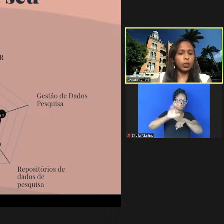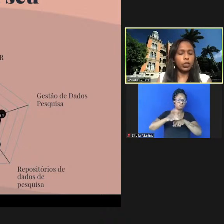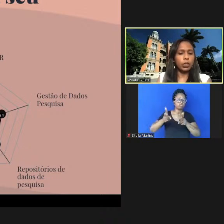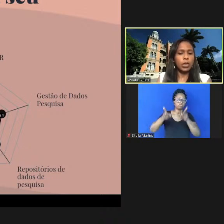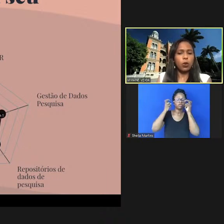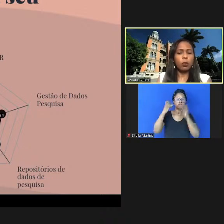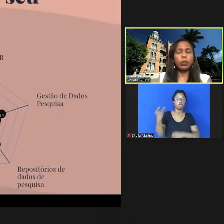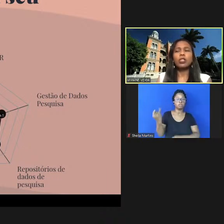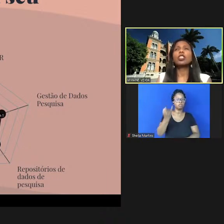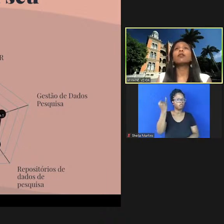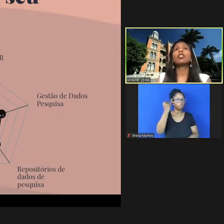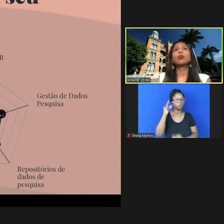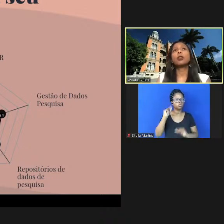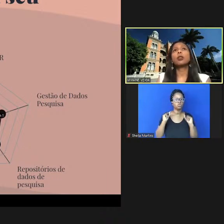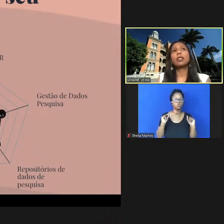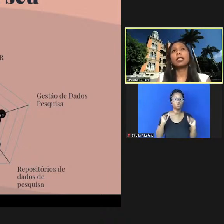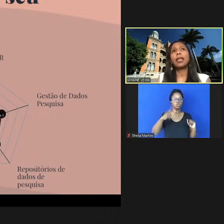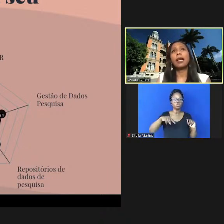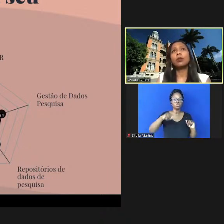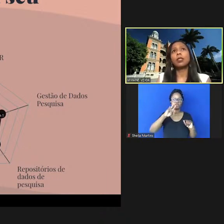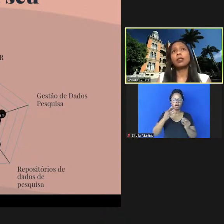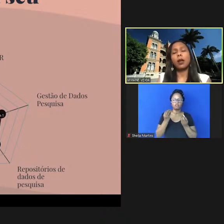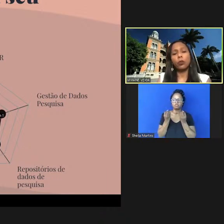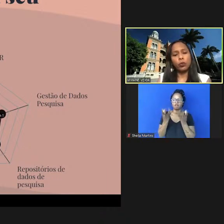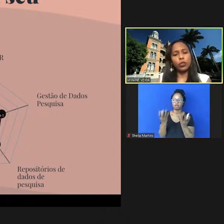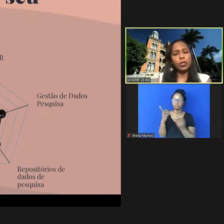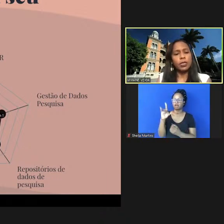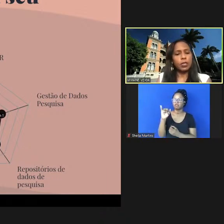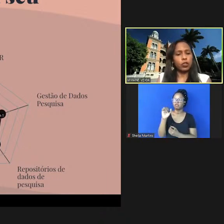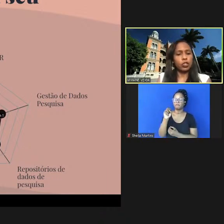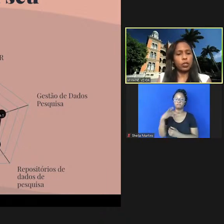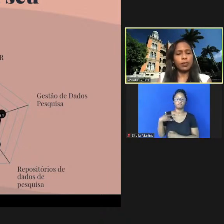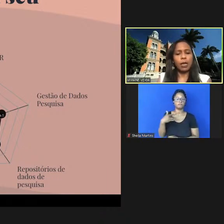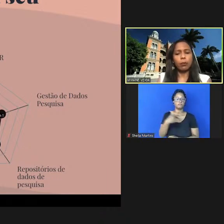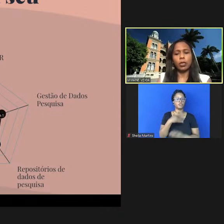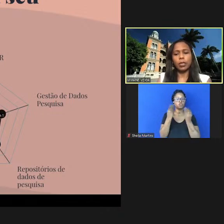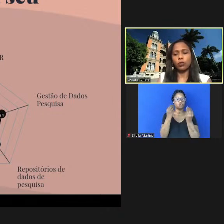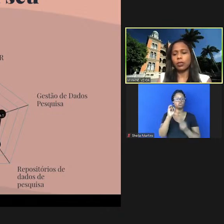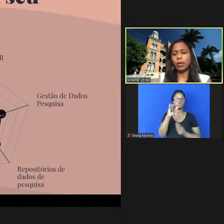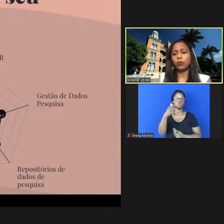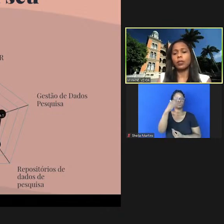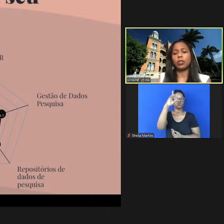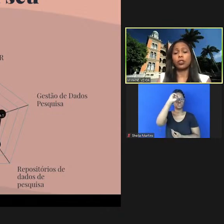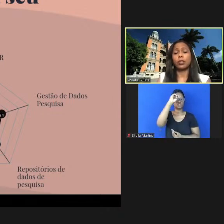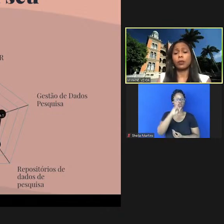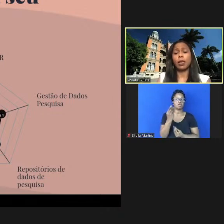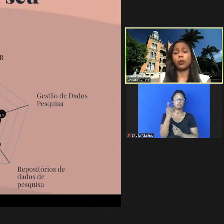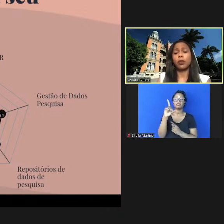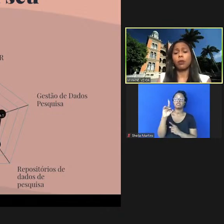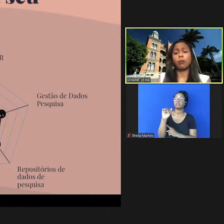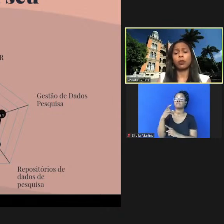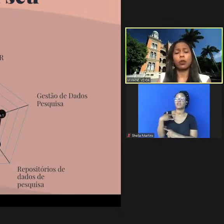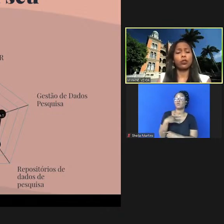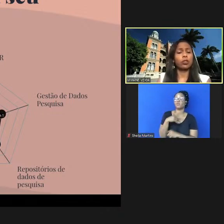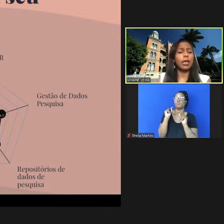importante como que a gente vai disponibilizar dados em saúde se a gente não sabe o é dado de saúde se a gente não sabe o é um repositório de dados